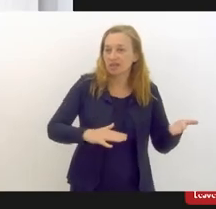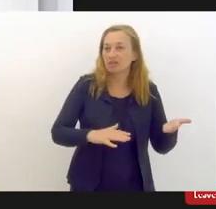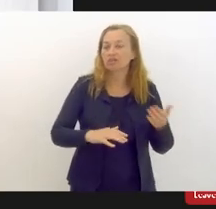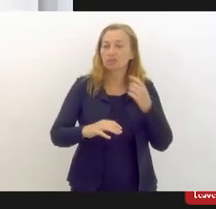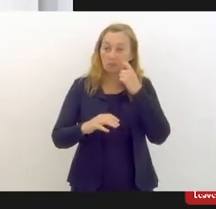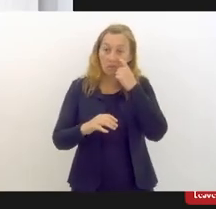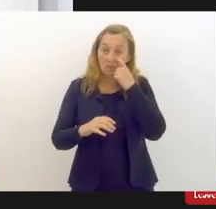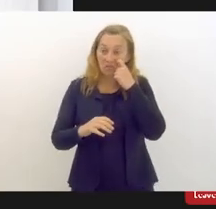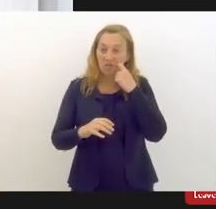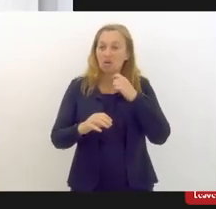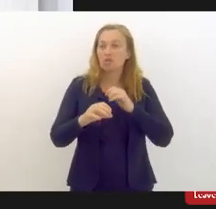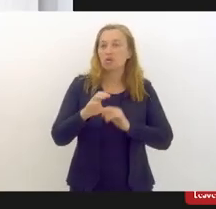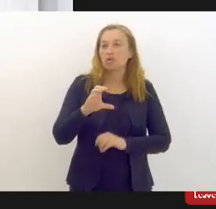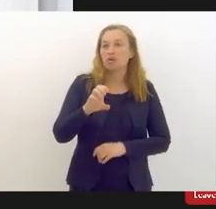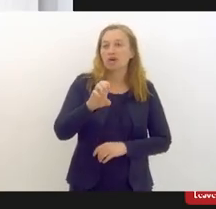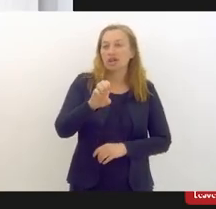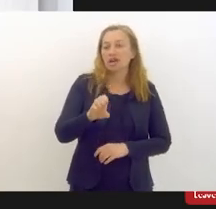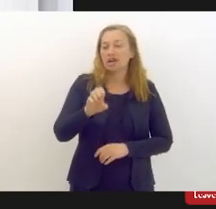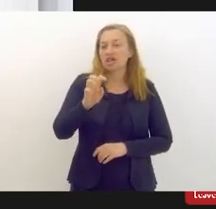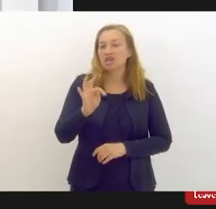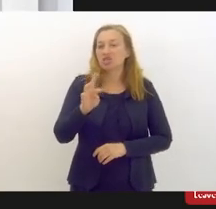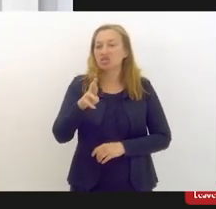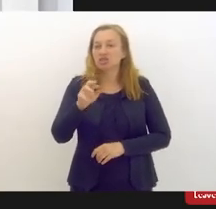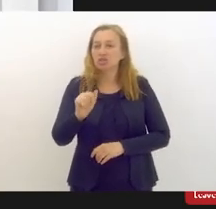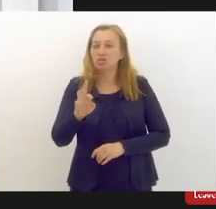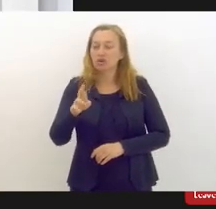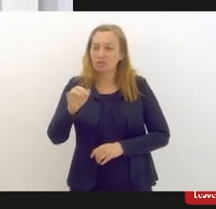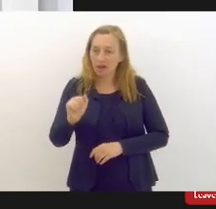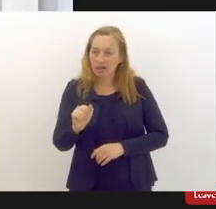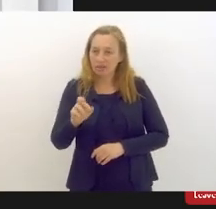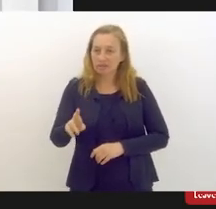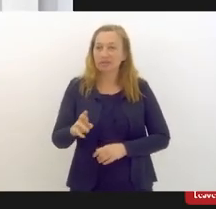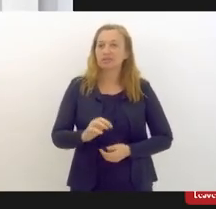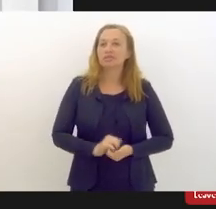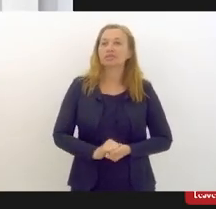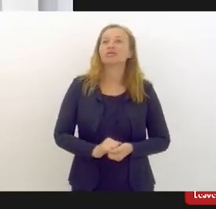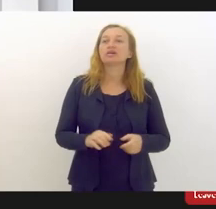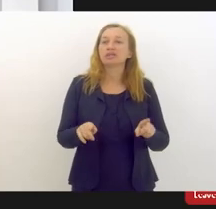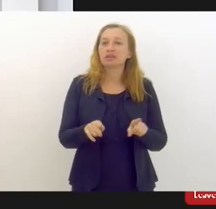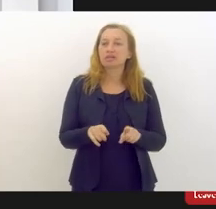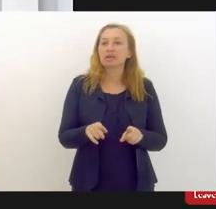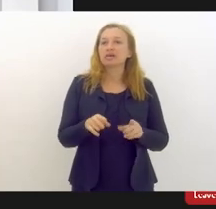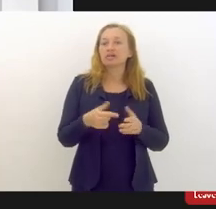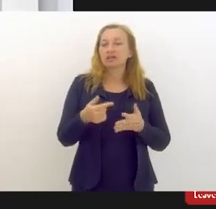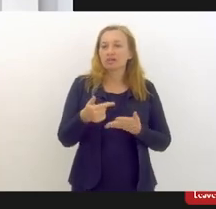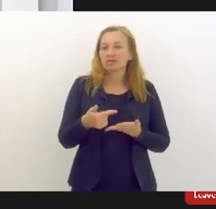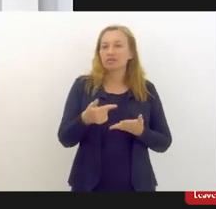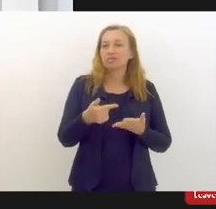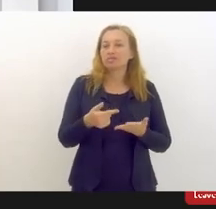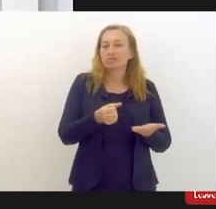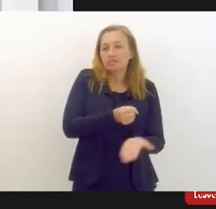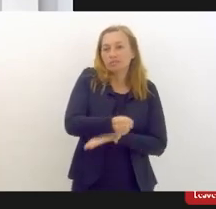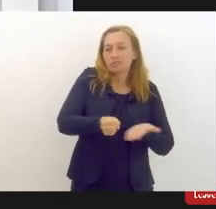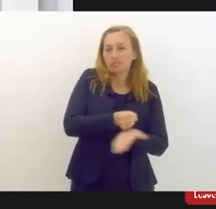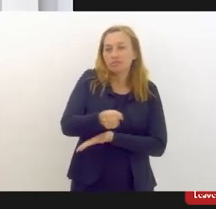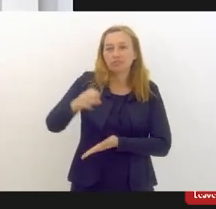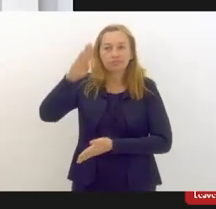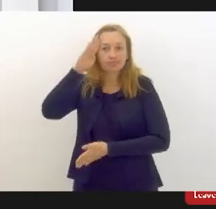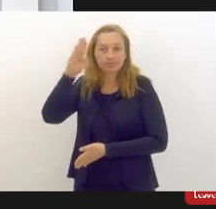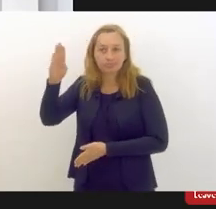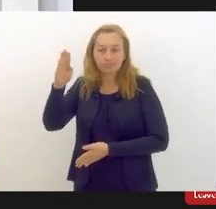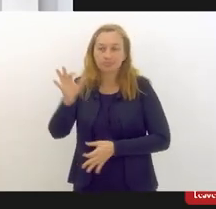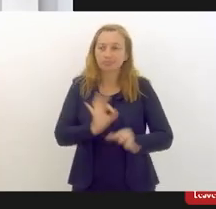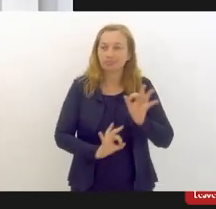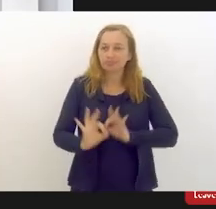507 com atividades extracurriculares. Aqui a gente tem os principais eixos de desenvolvimento de